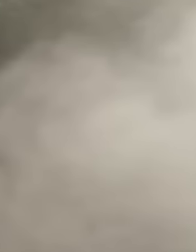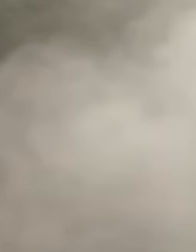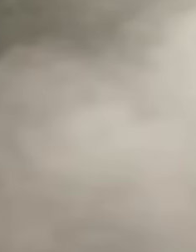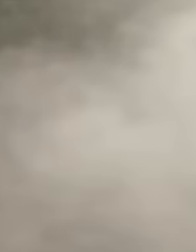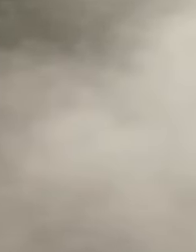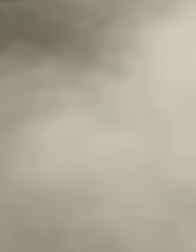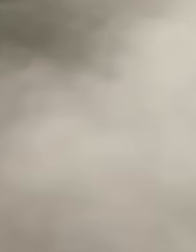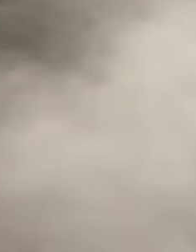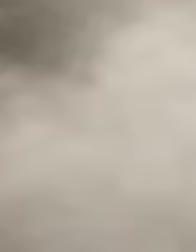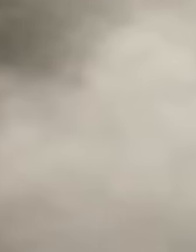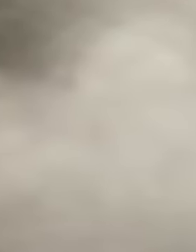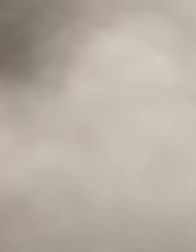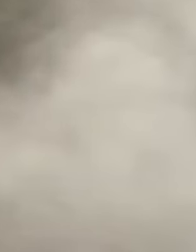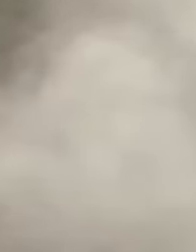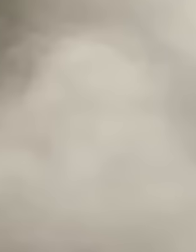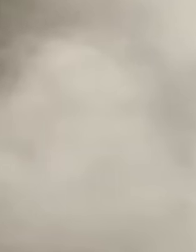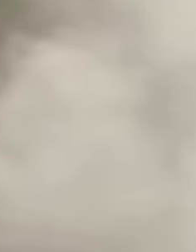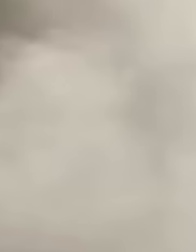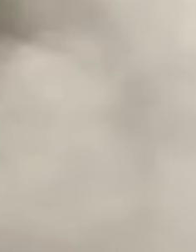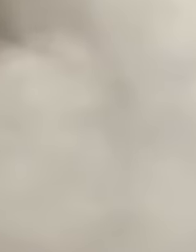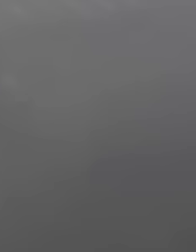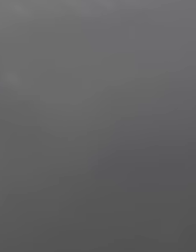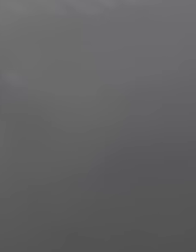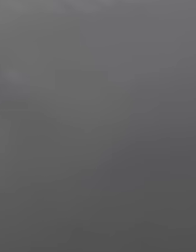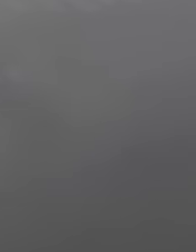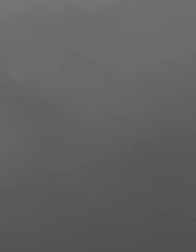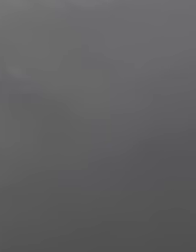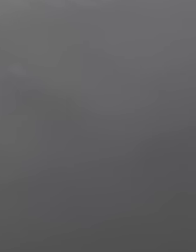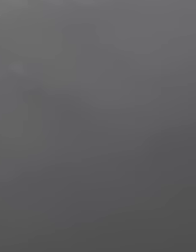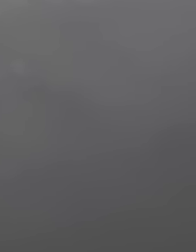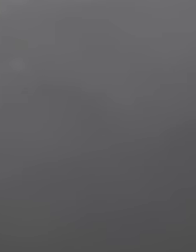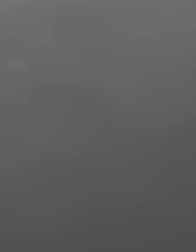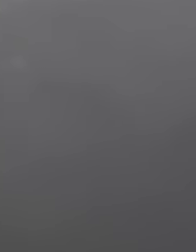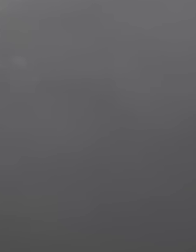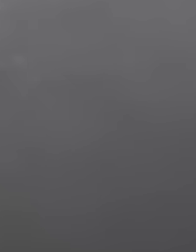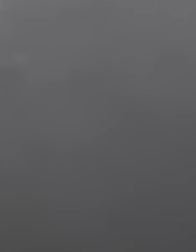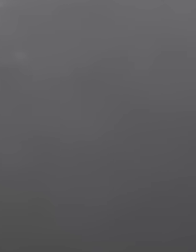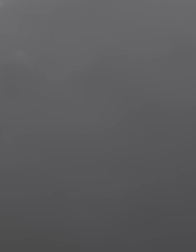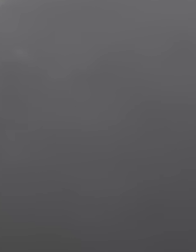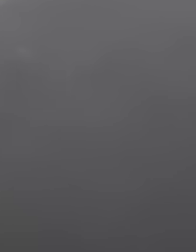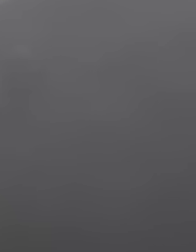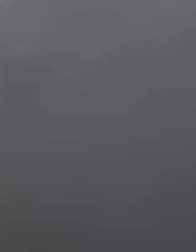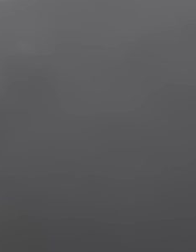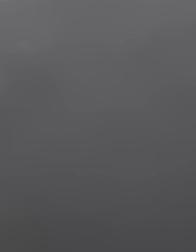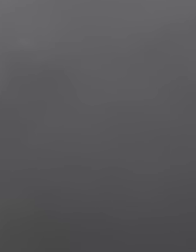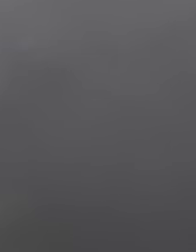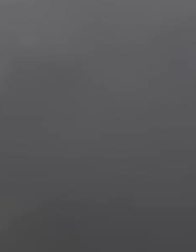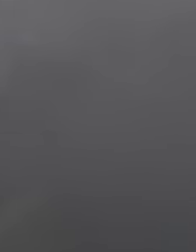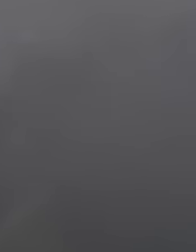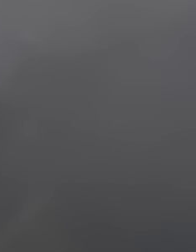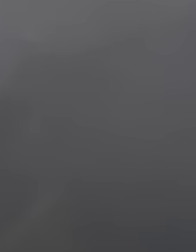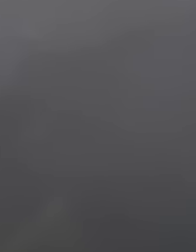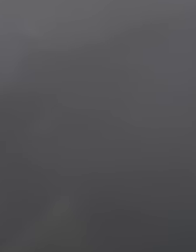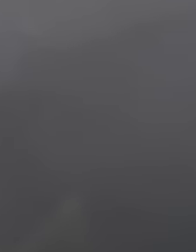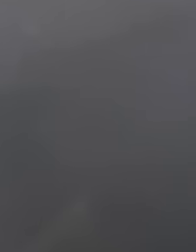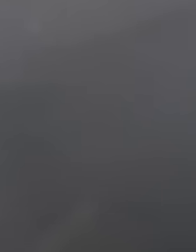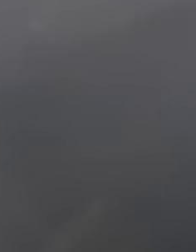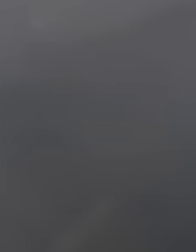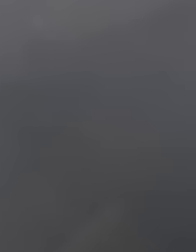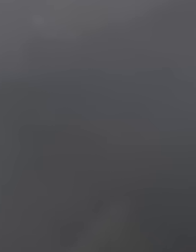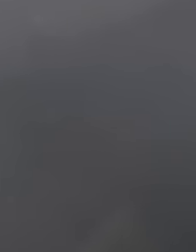Ele conseguiu fazer com que, pelas construções, as almas se elevassem com a ideia do céu, tivessem o maior desejo de lá